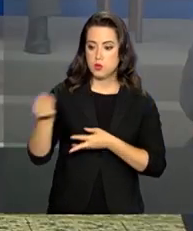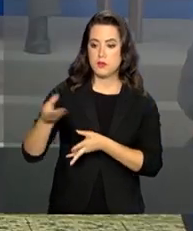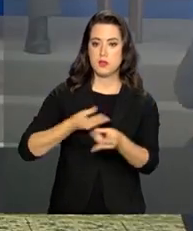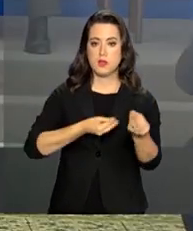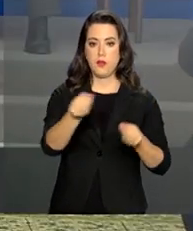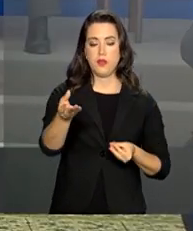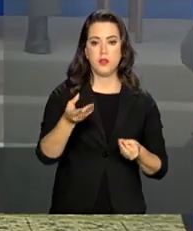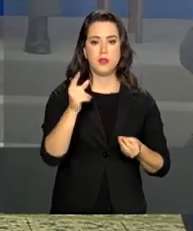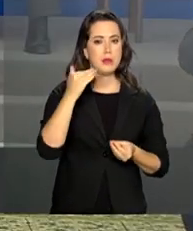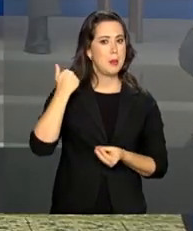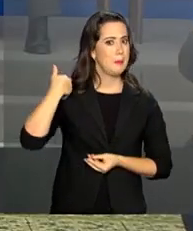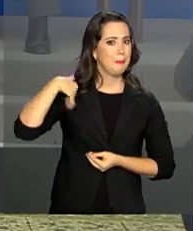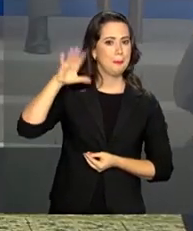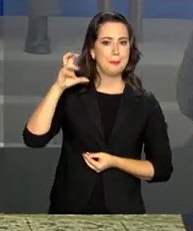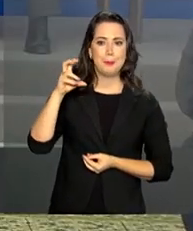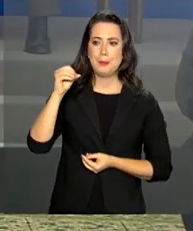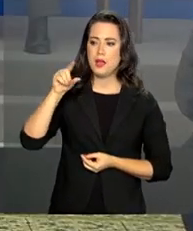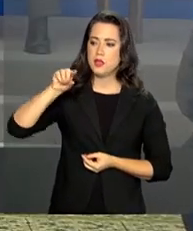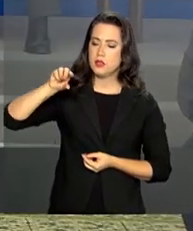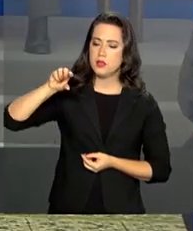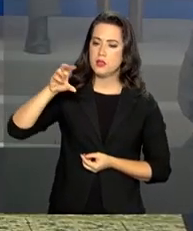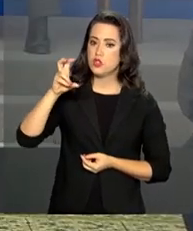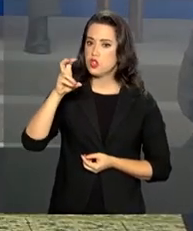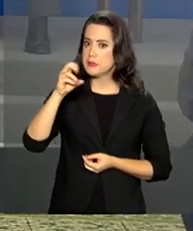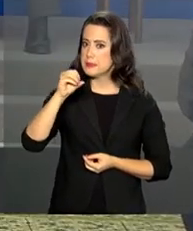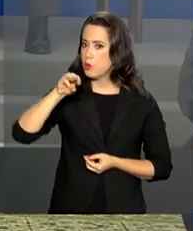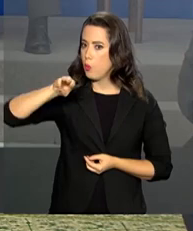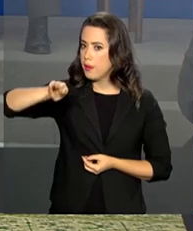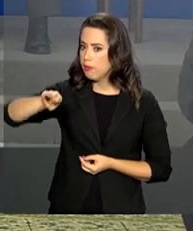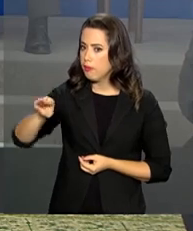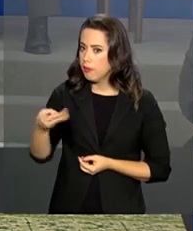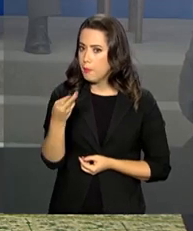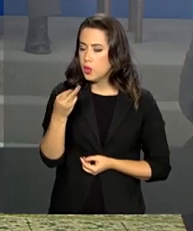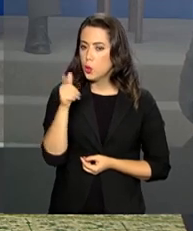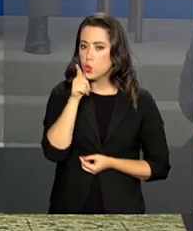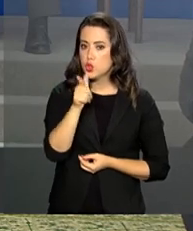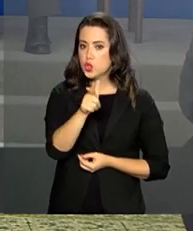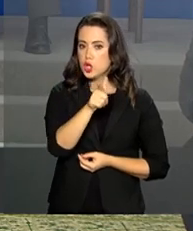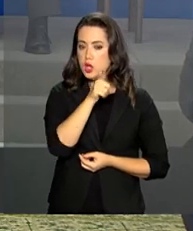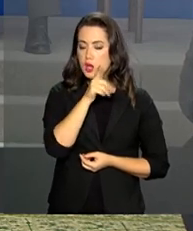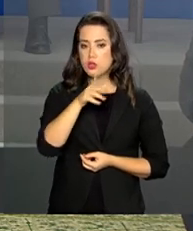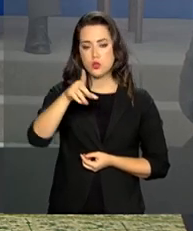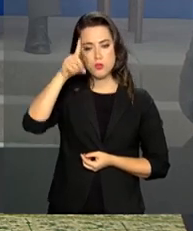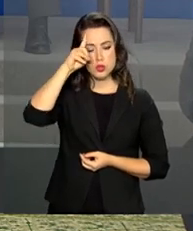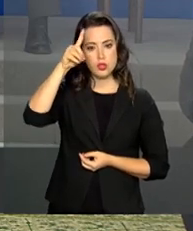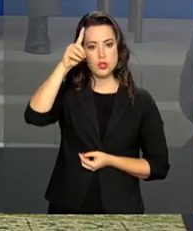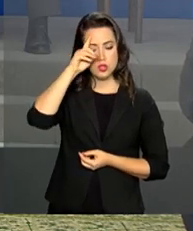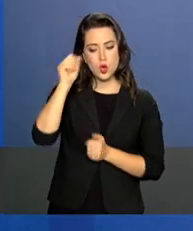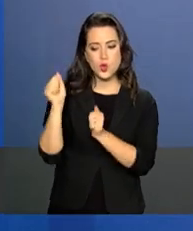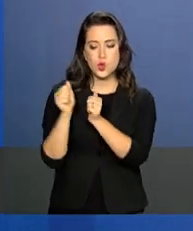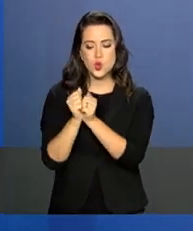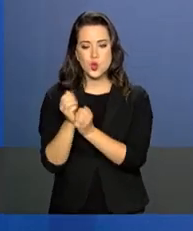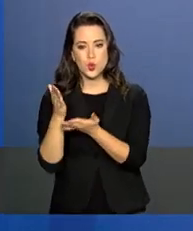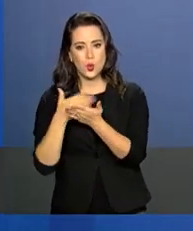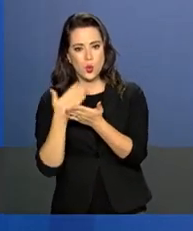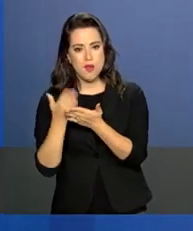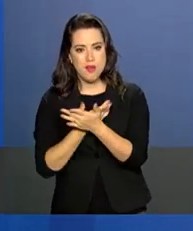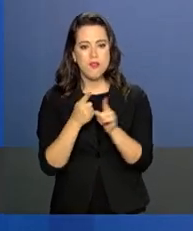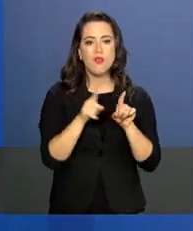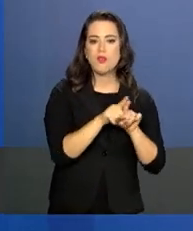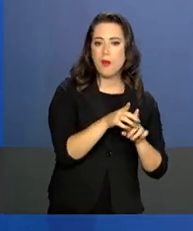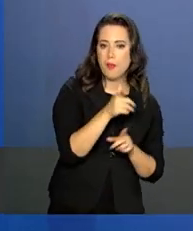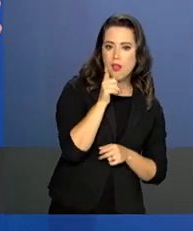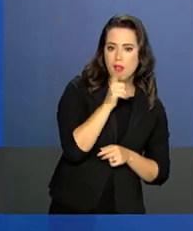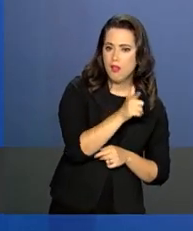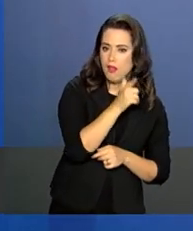é mais 50 milhões de refeições por dia então livro relata refeições de outro lado